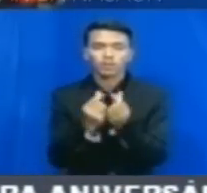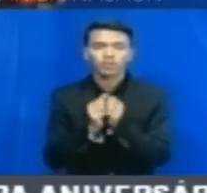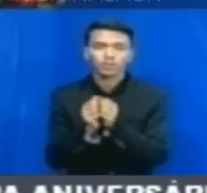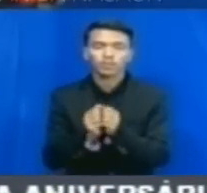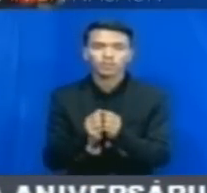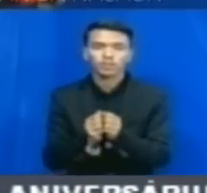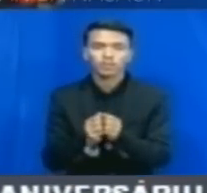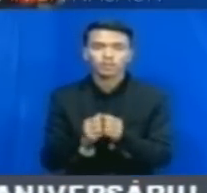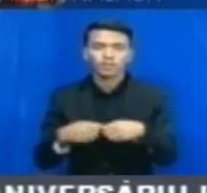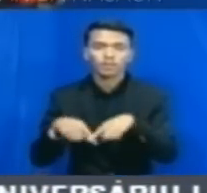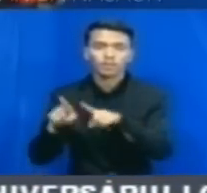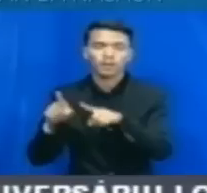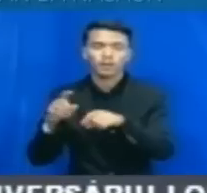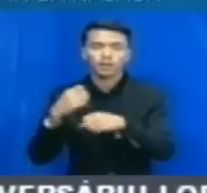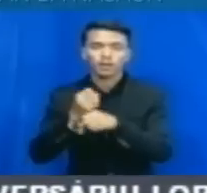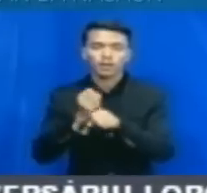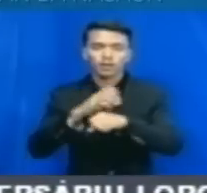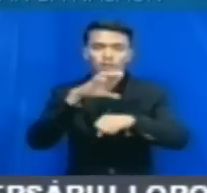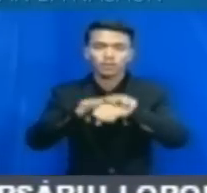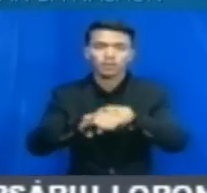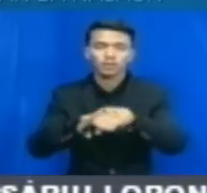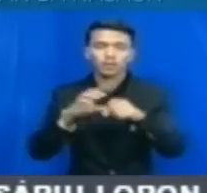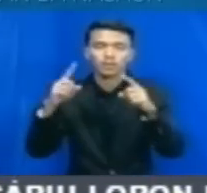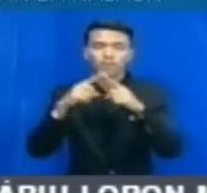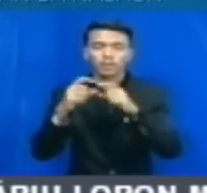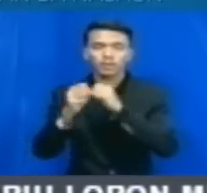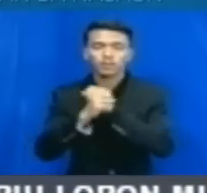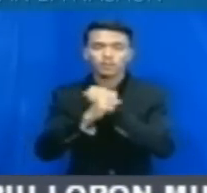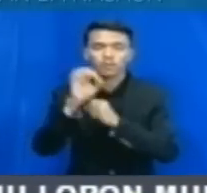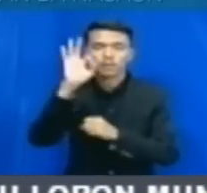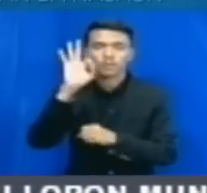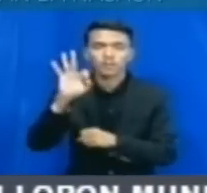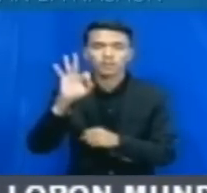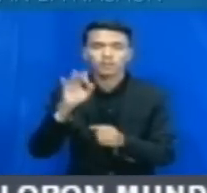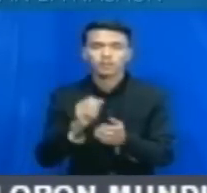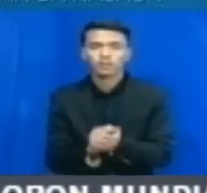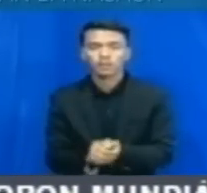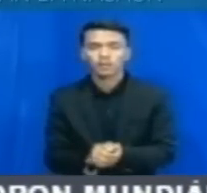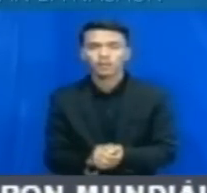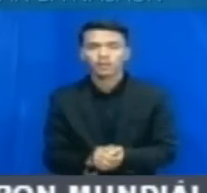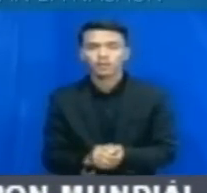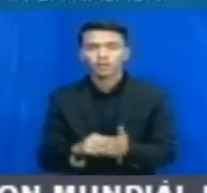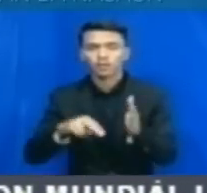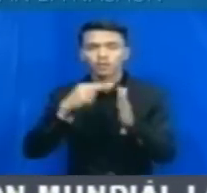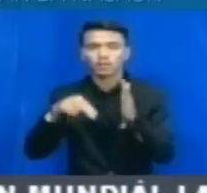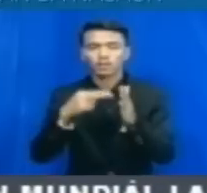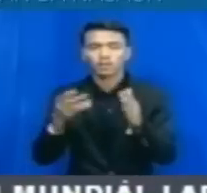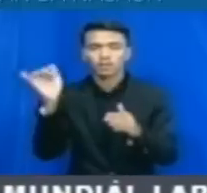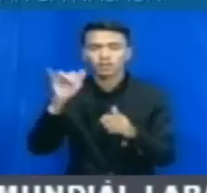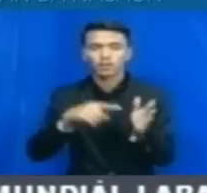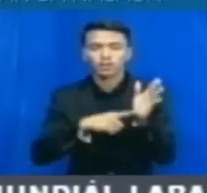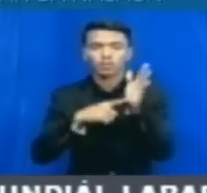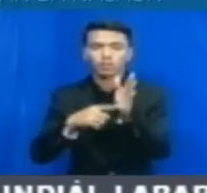na dauka ba halo captura samba ya be suspeito na insia ne ninia auto notícia de que sira encaminha ba